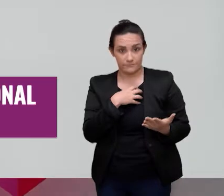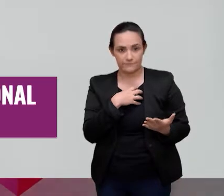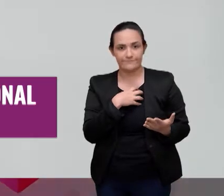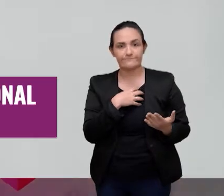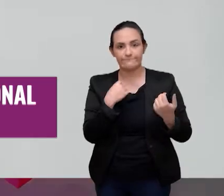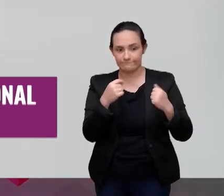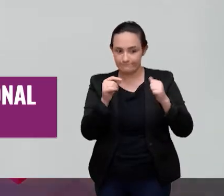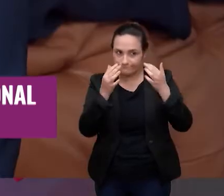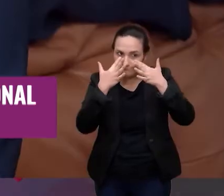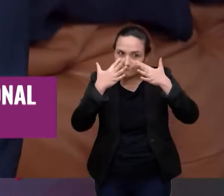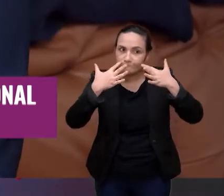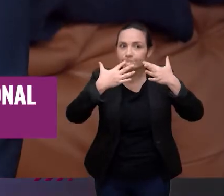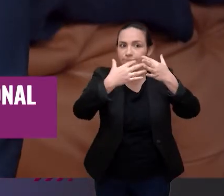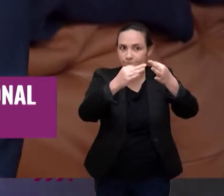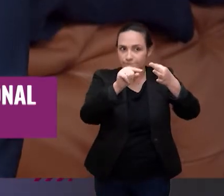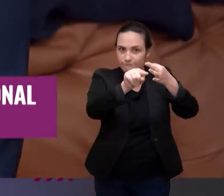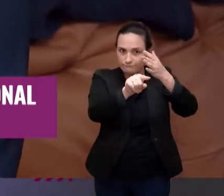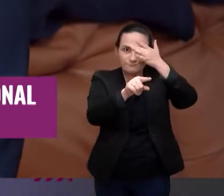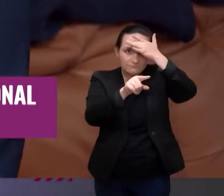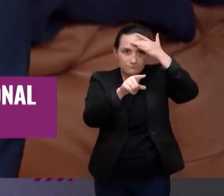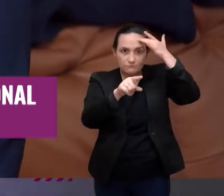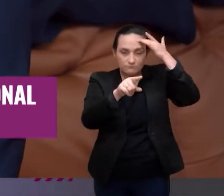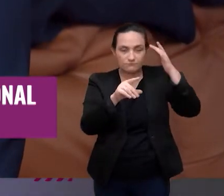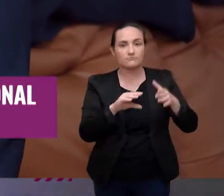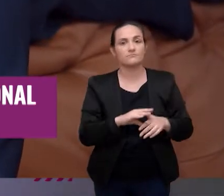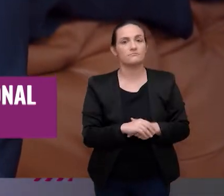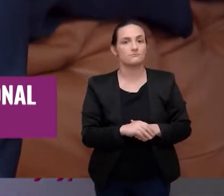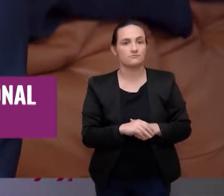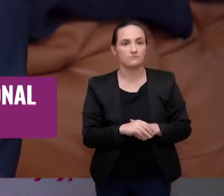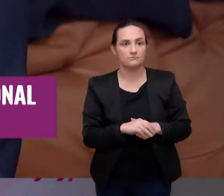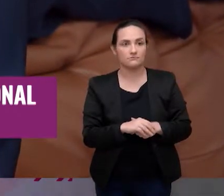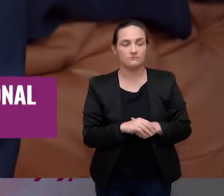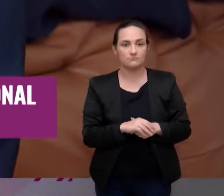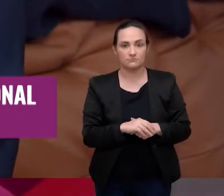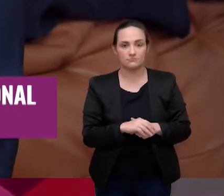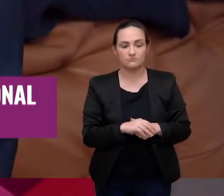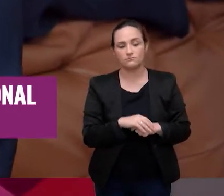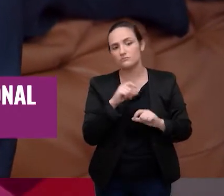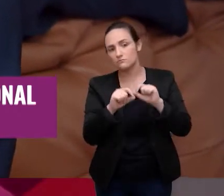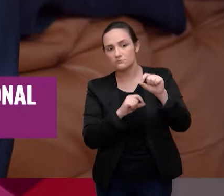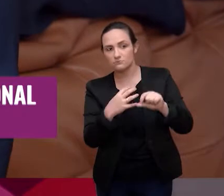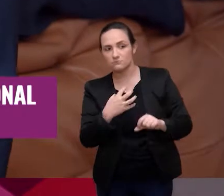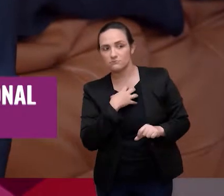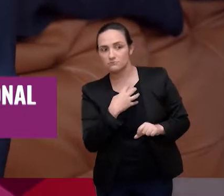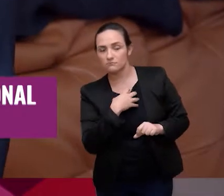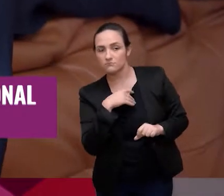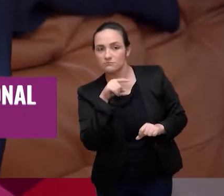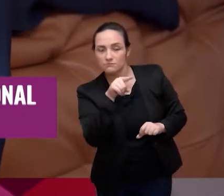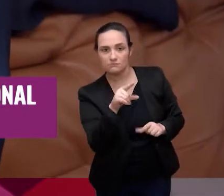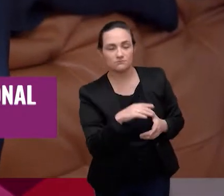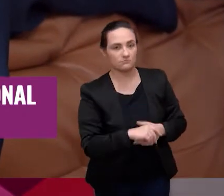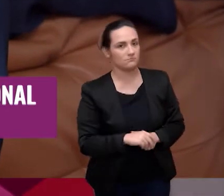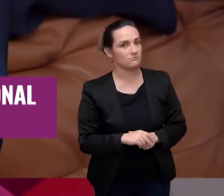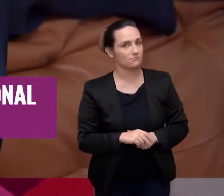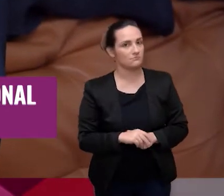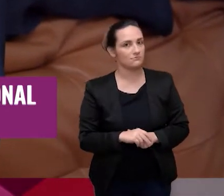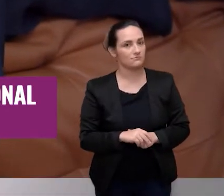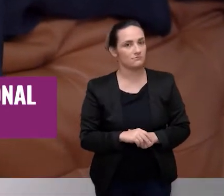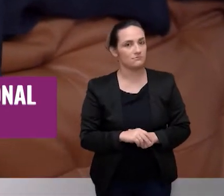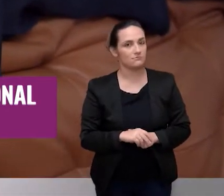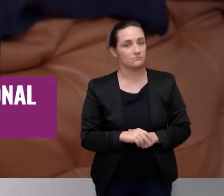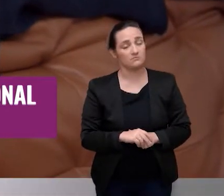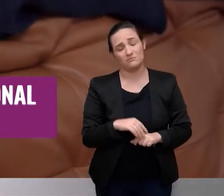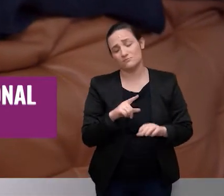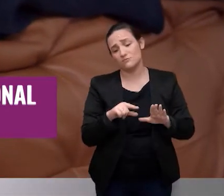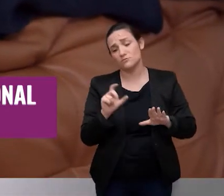está sentindo. Os fatos para nós não têm tanta importância, né? O que importa é o que a pessoa está sentindo